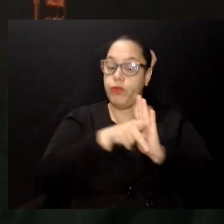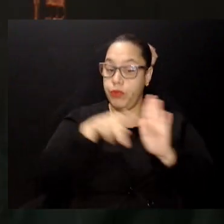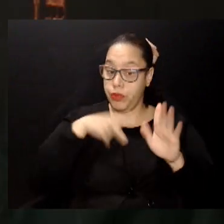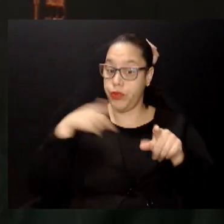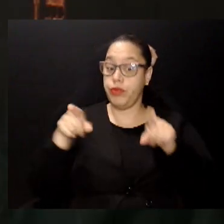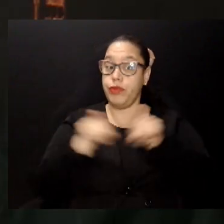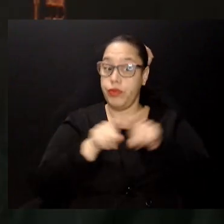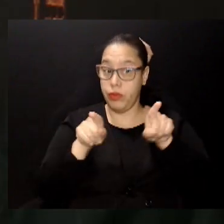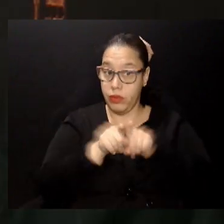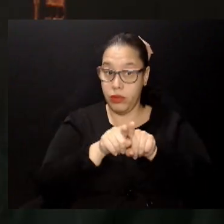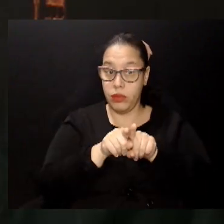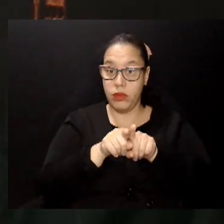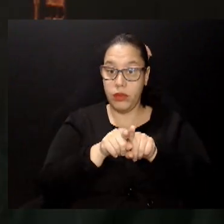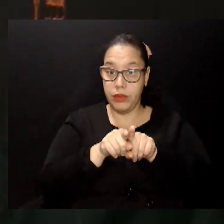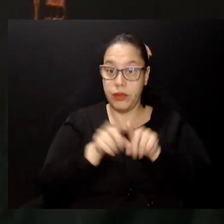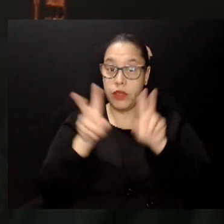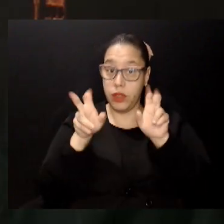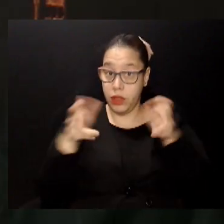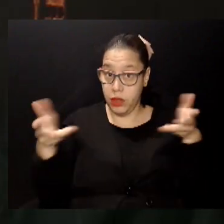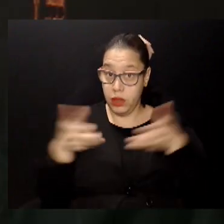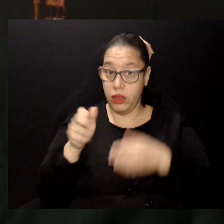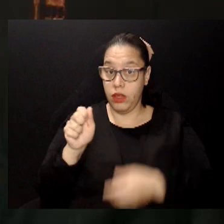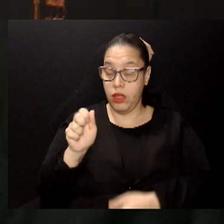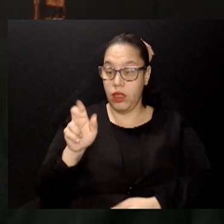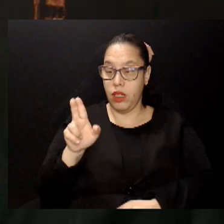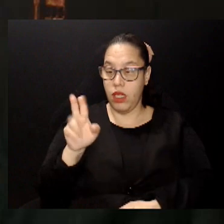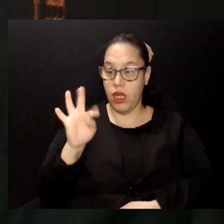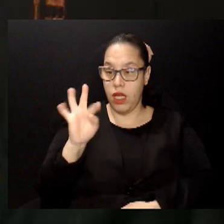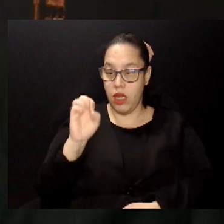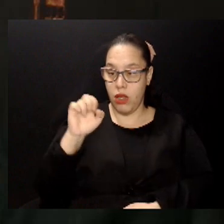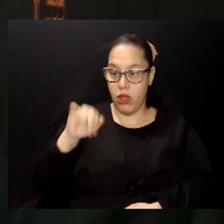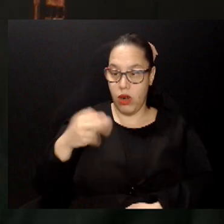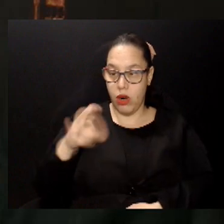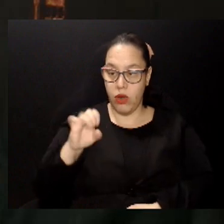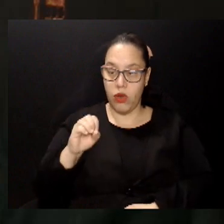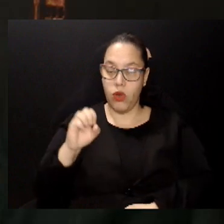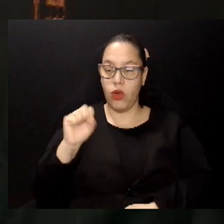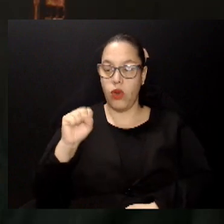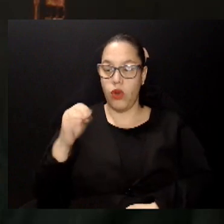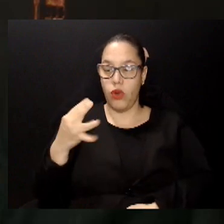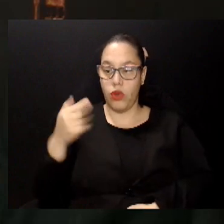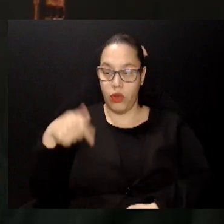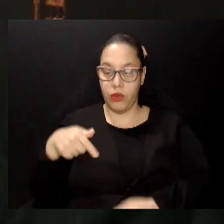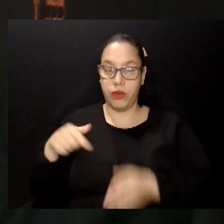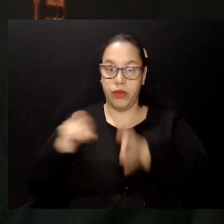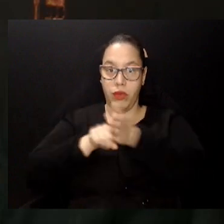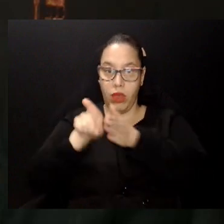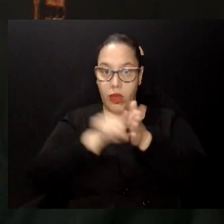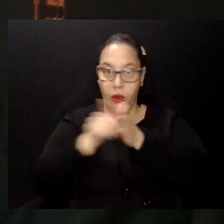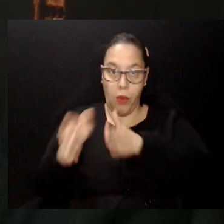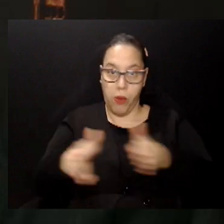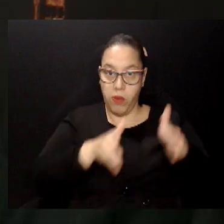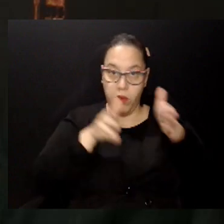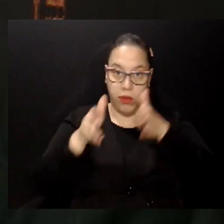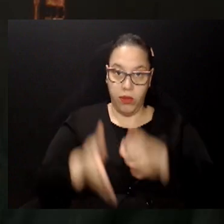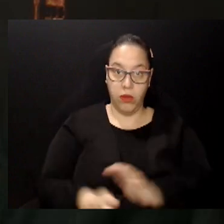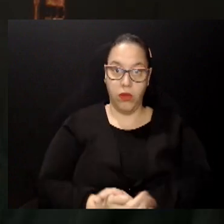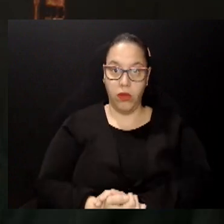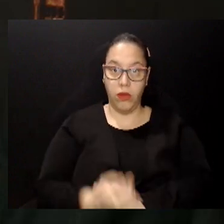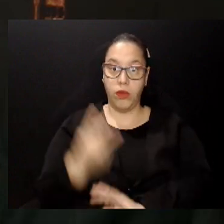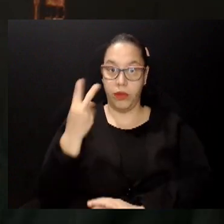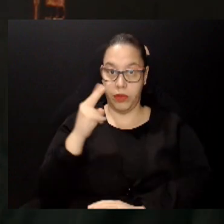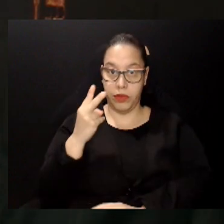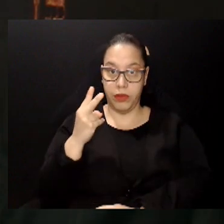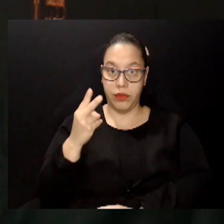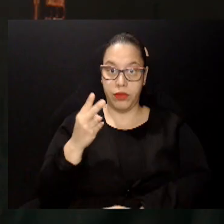parte do tema de hoje, que é a autoanulação. Agora, 8h47, pode colocar mais perguntas. A produção está falando que nós temos mais 2 para cada